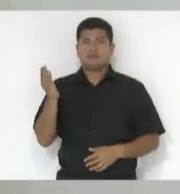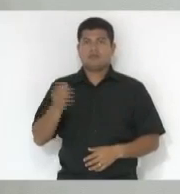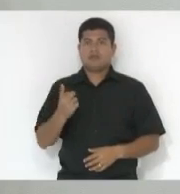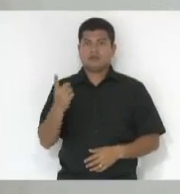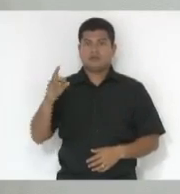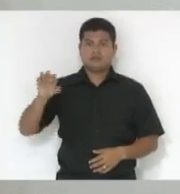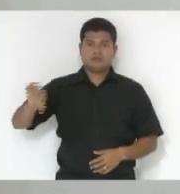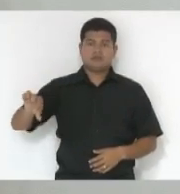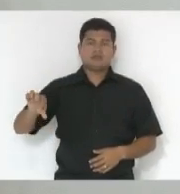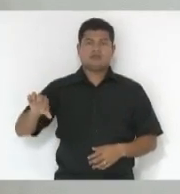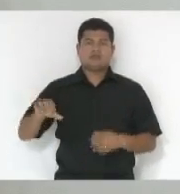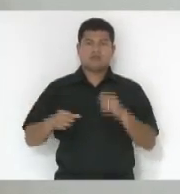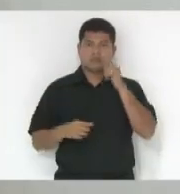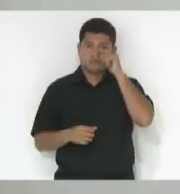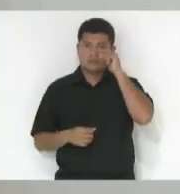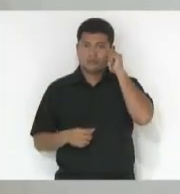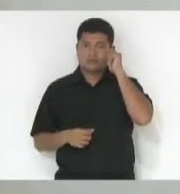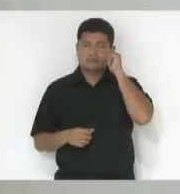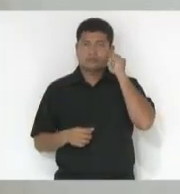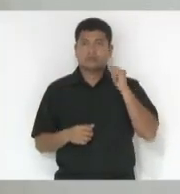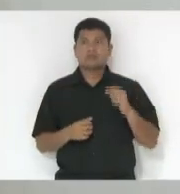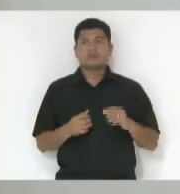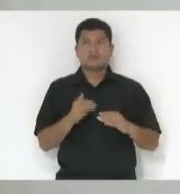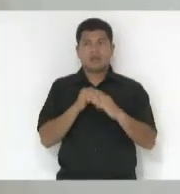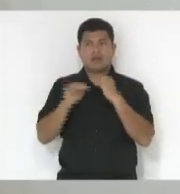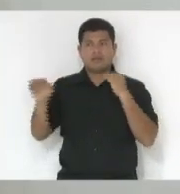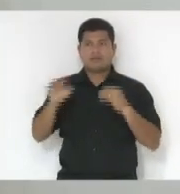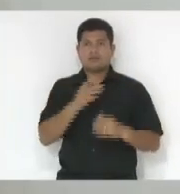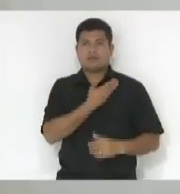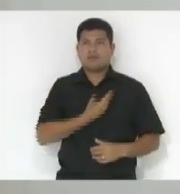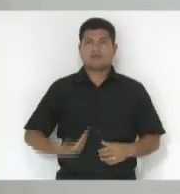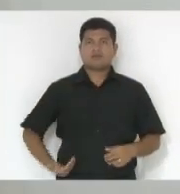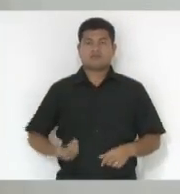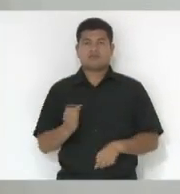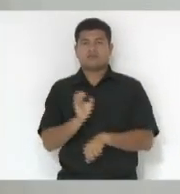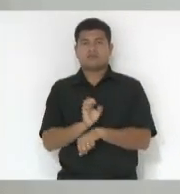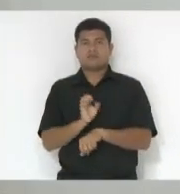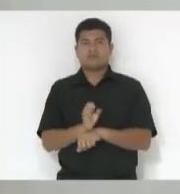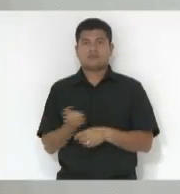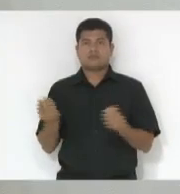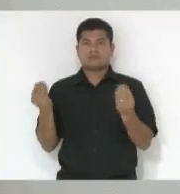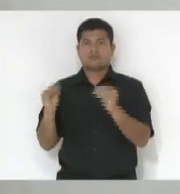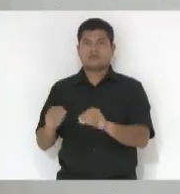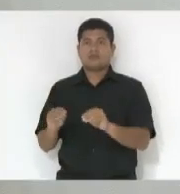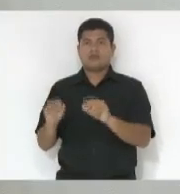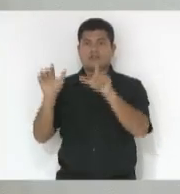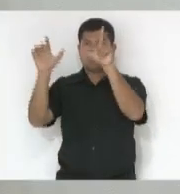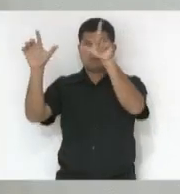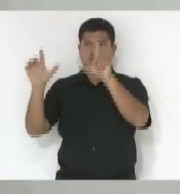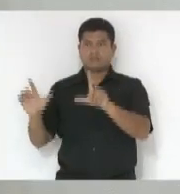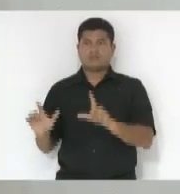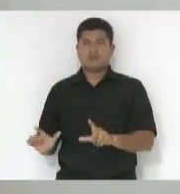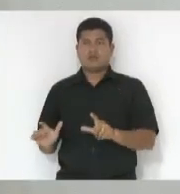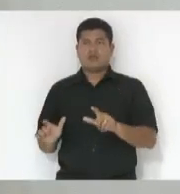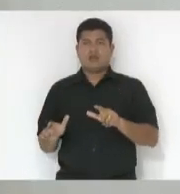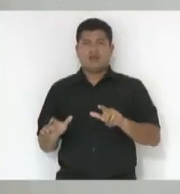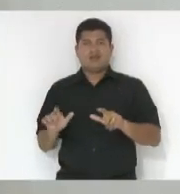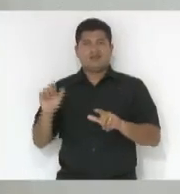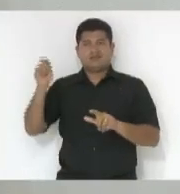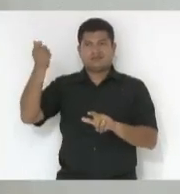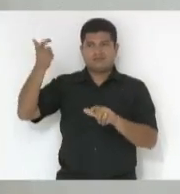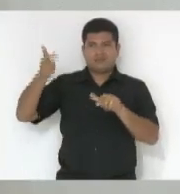187/3/2019. Dirigida ao governador do Estado, solicitando a instalação de placas fotovoltaicas nas